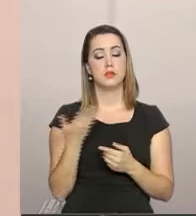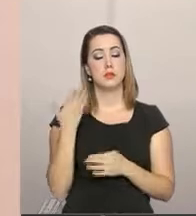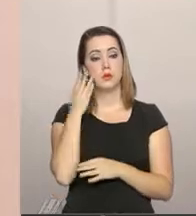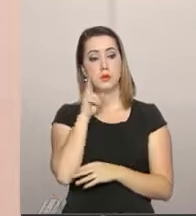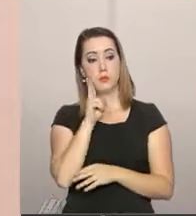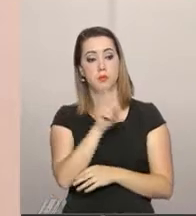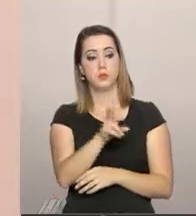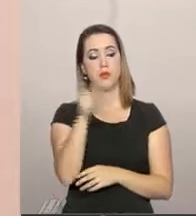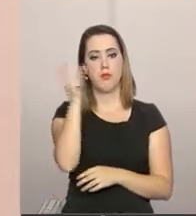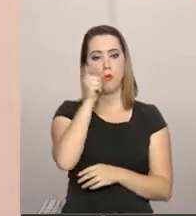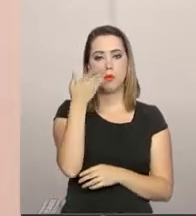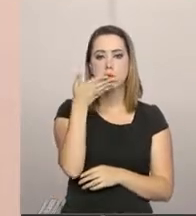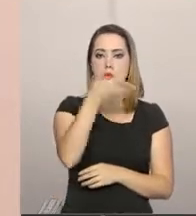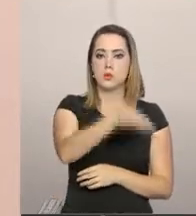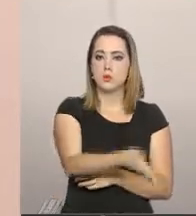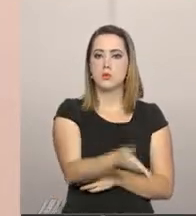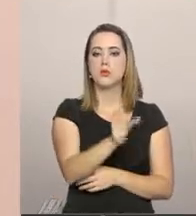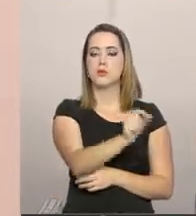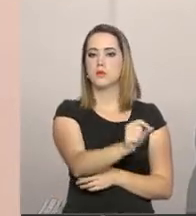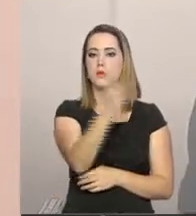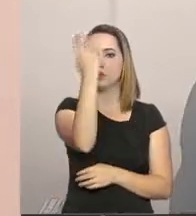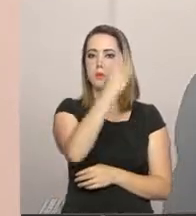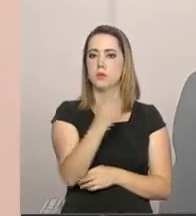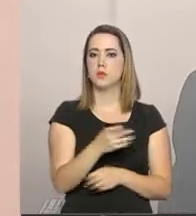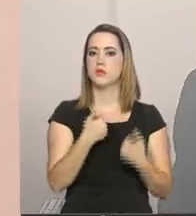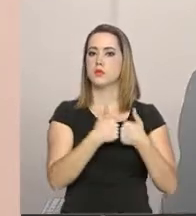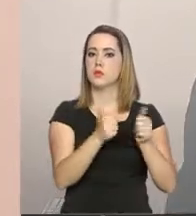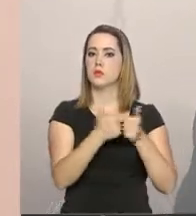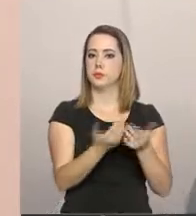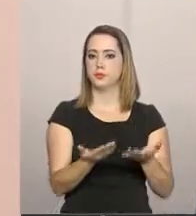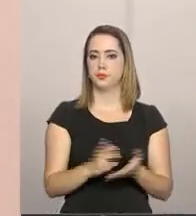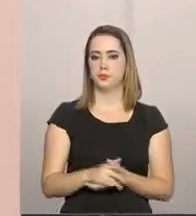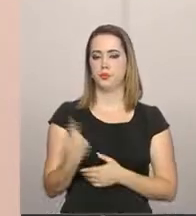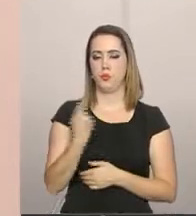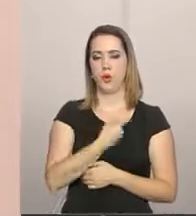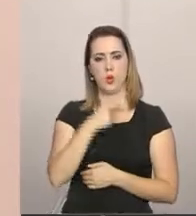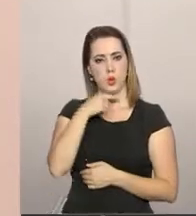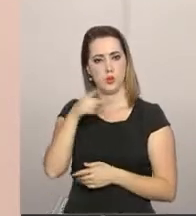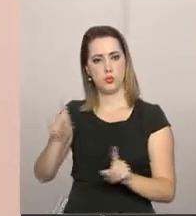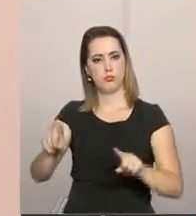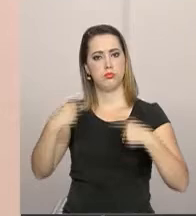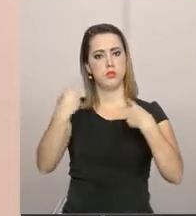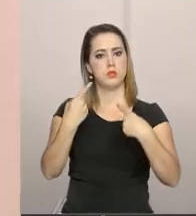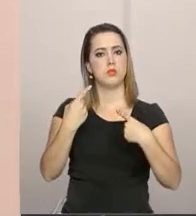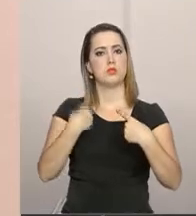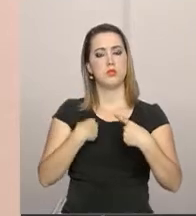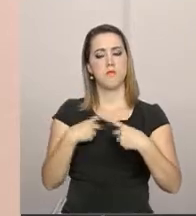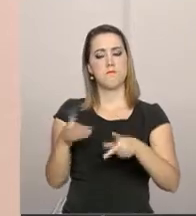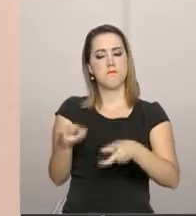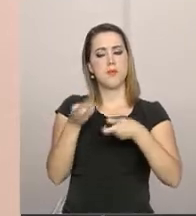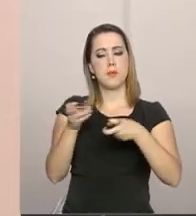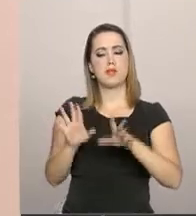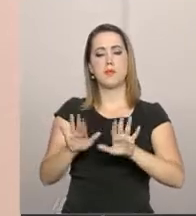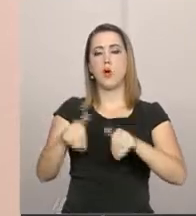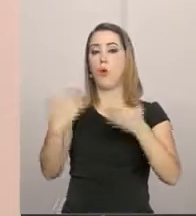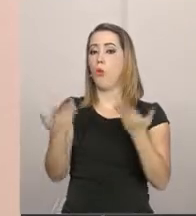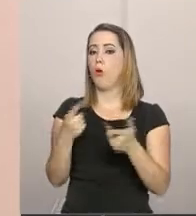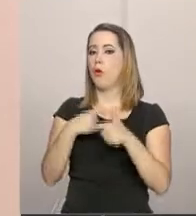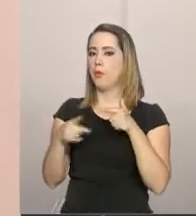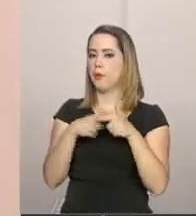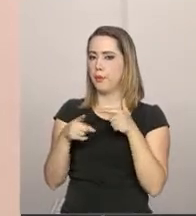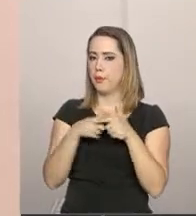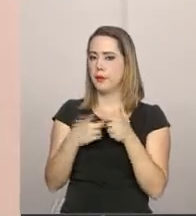Nosso desafio é identificar os problemas, criar as condições para que a gente venha a ter empresas